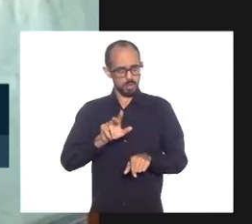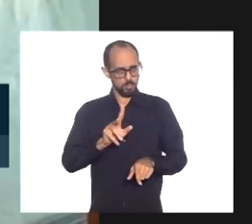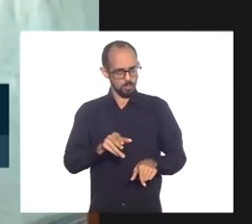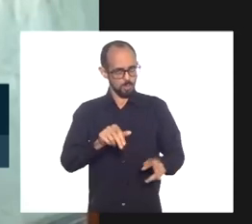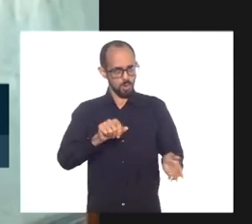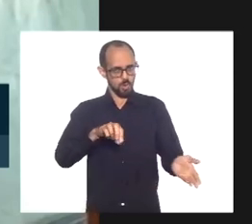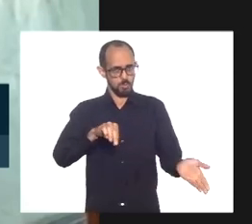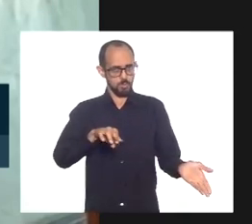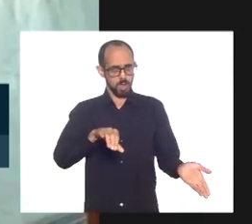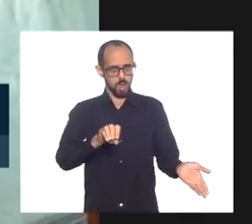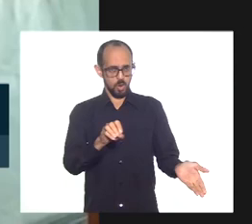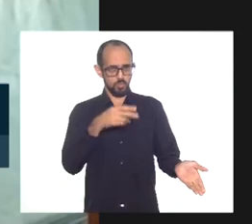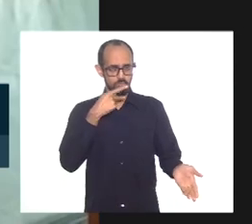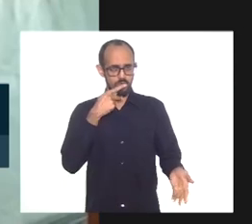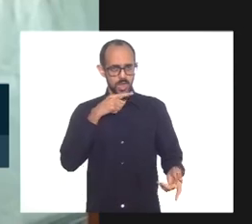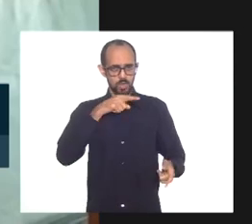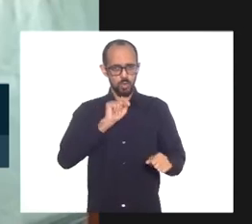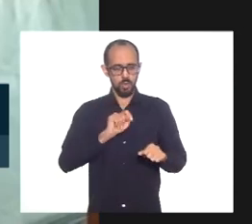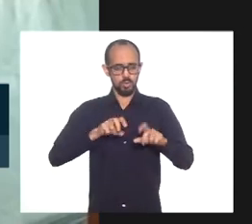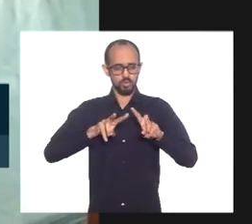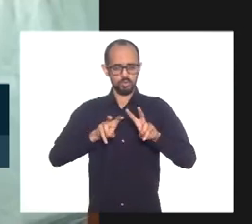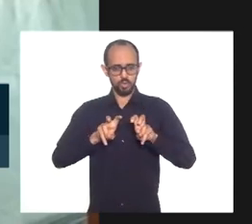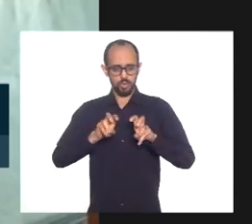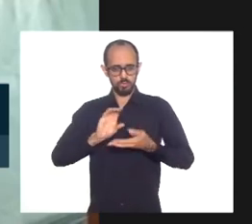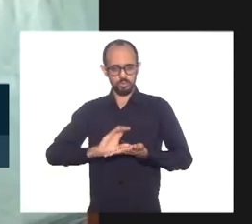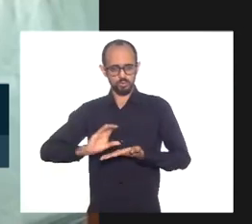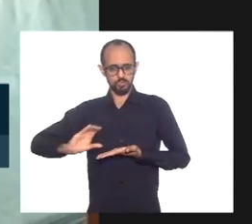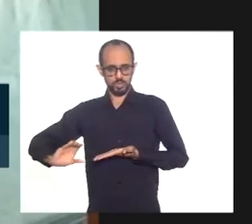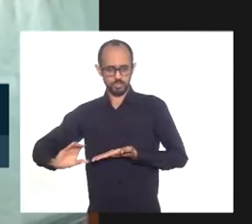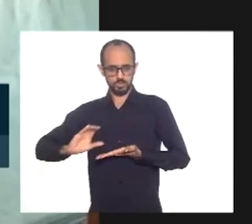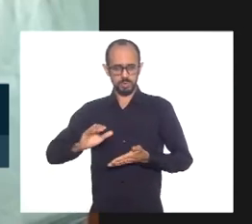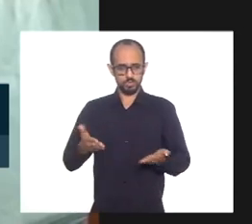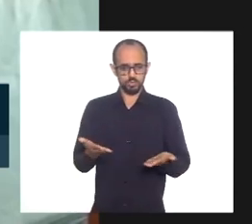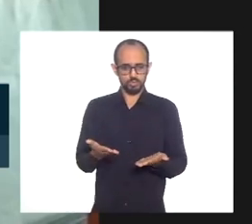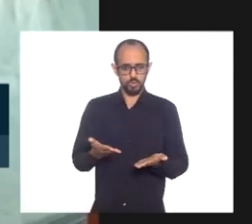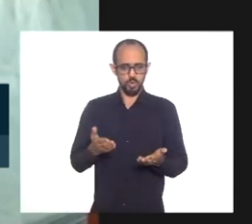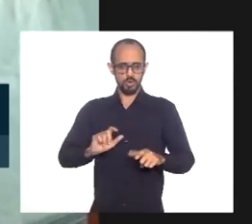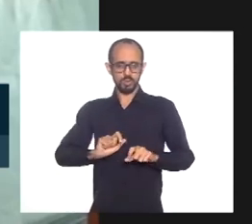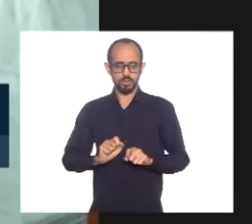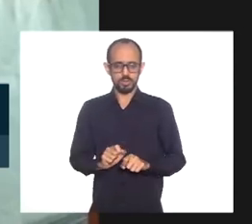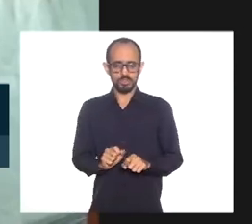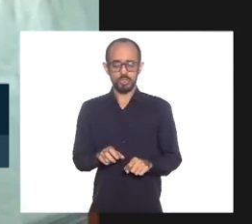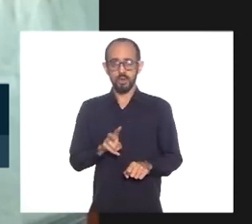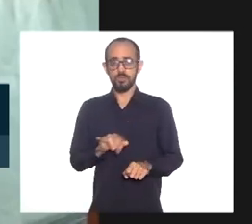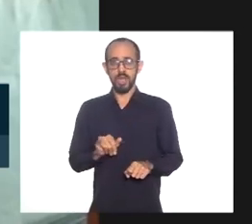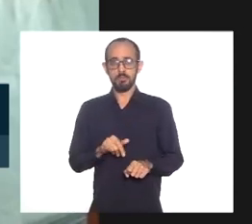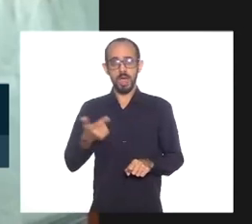fala, maior parte dos seus investimentos hoje vai para